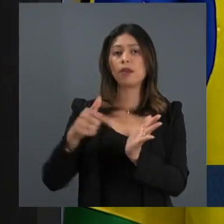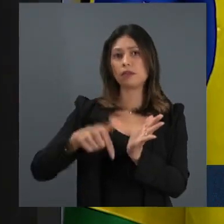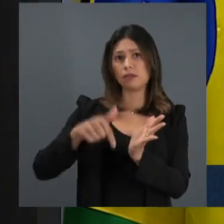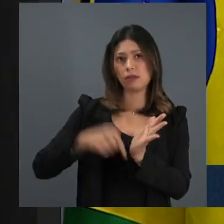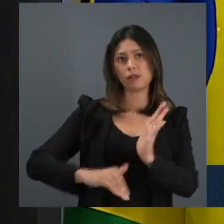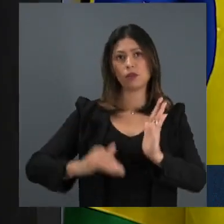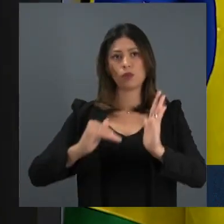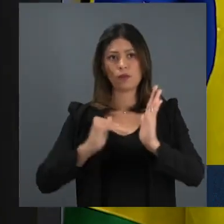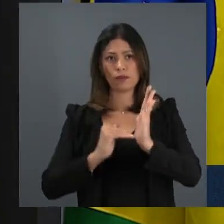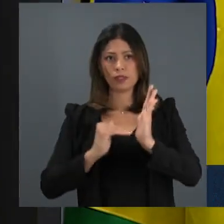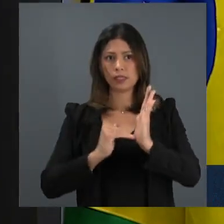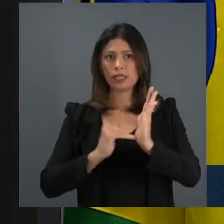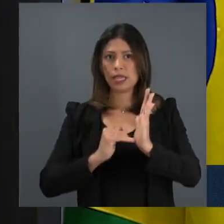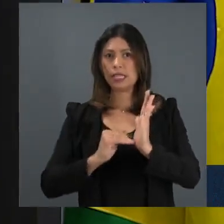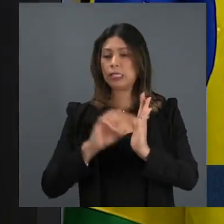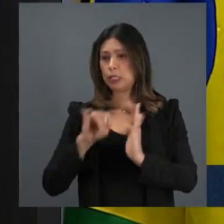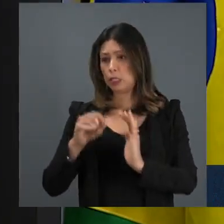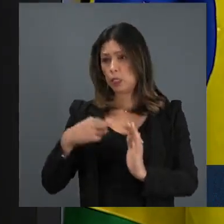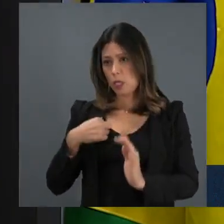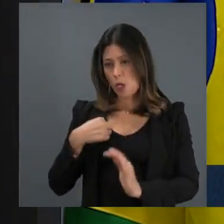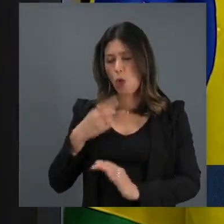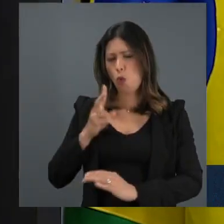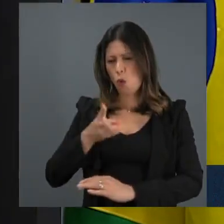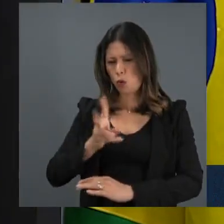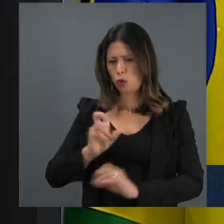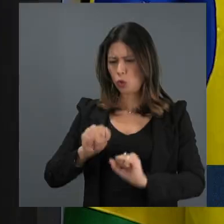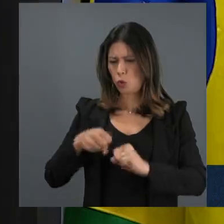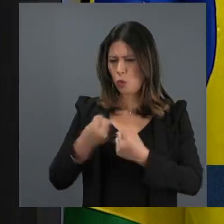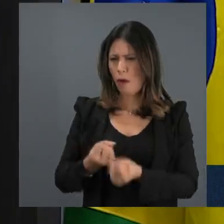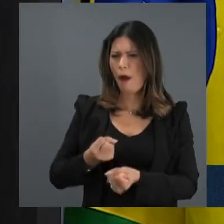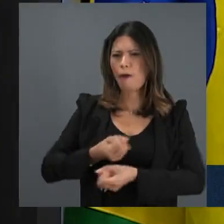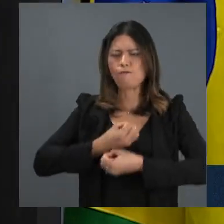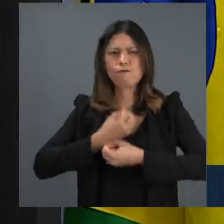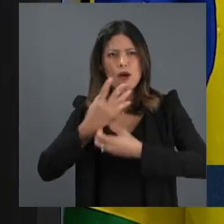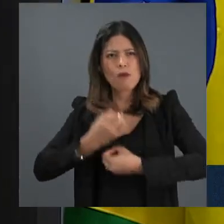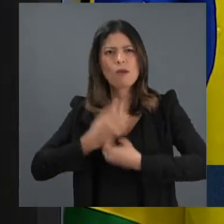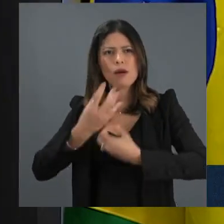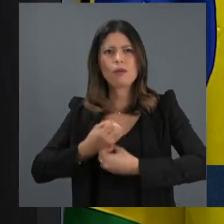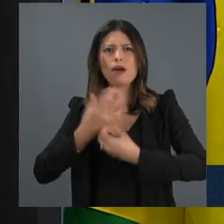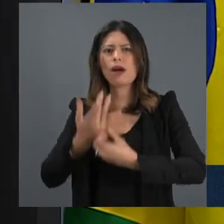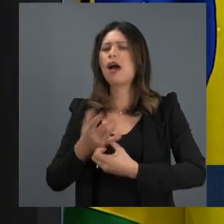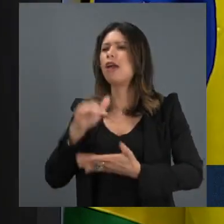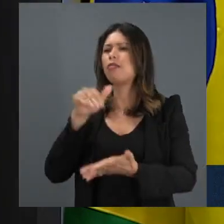pedra dura, tanto bate até que fura. São vidas destroçadas